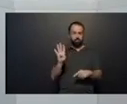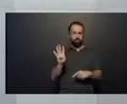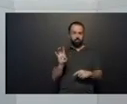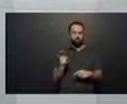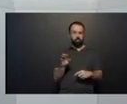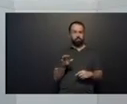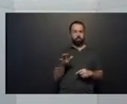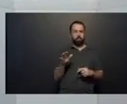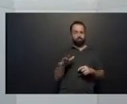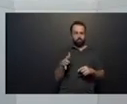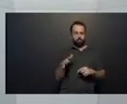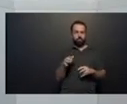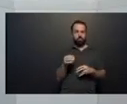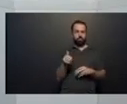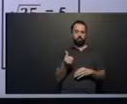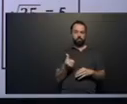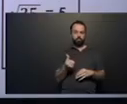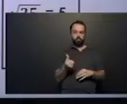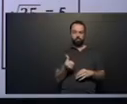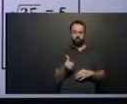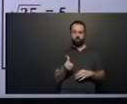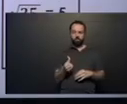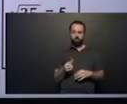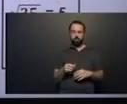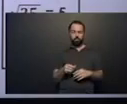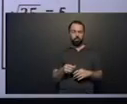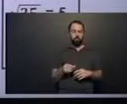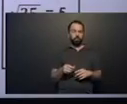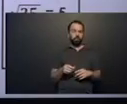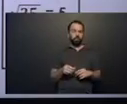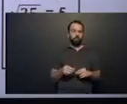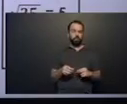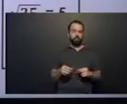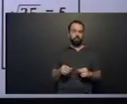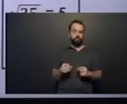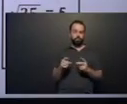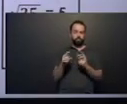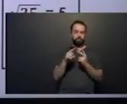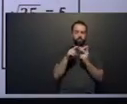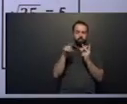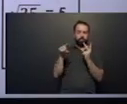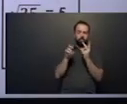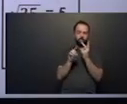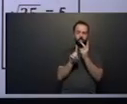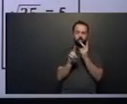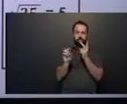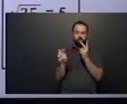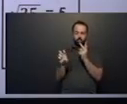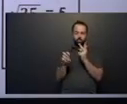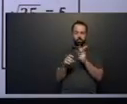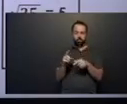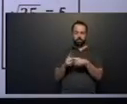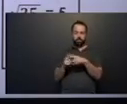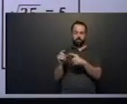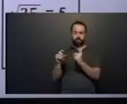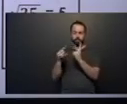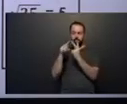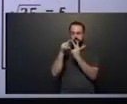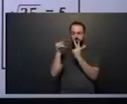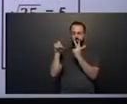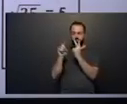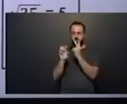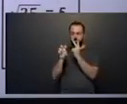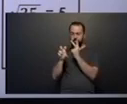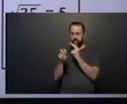4, 6. Então, nós temos que raiz quadrada de 15 mais raiz quadrada de 5